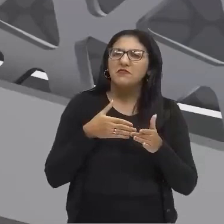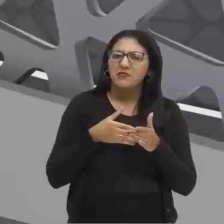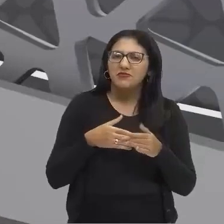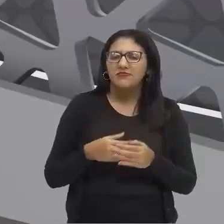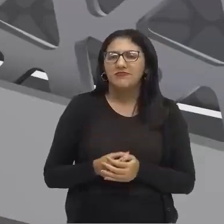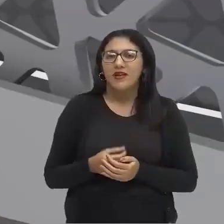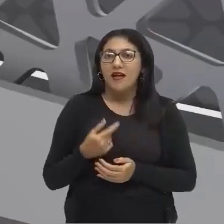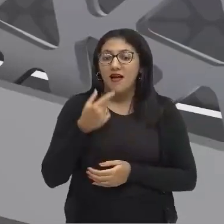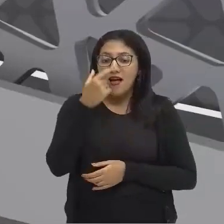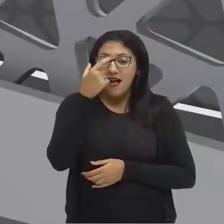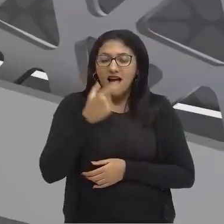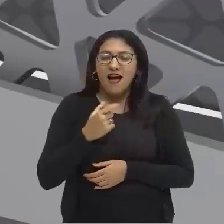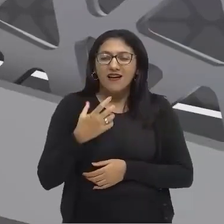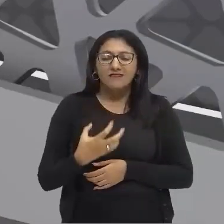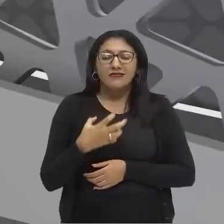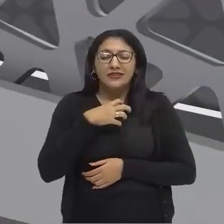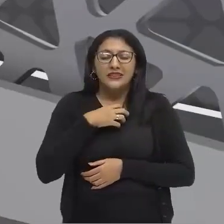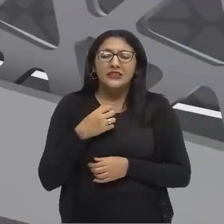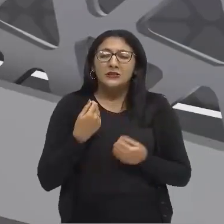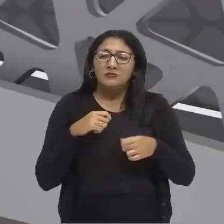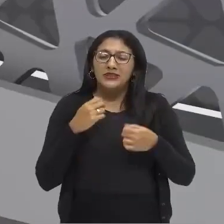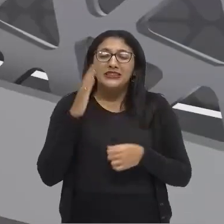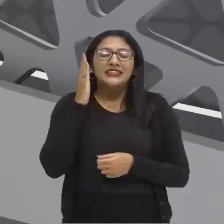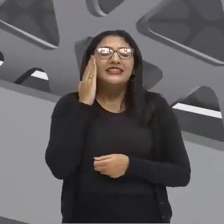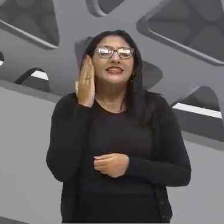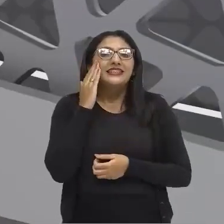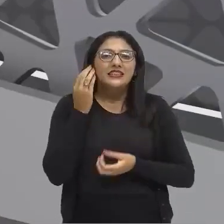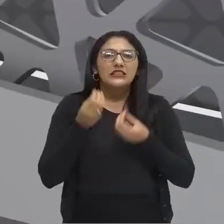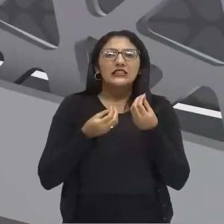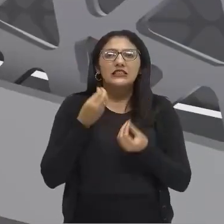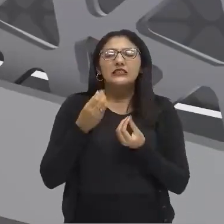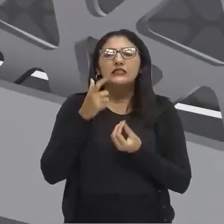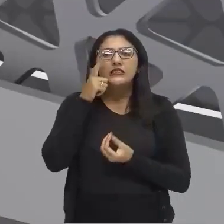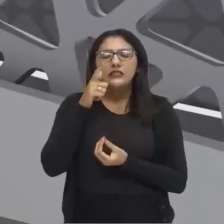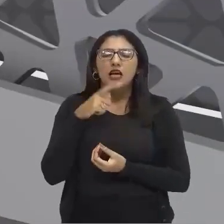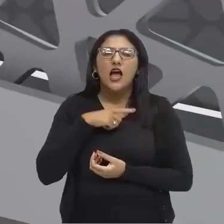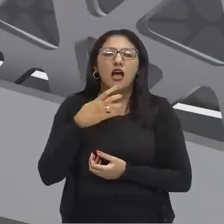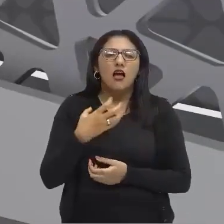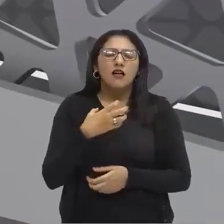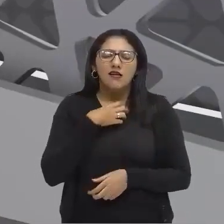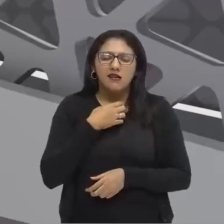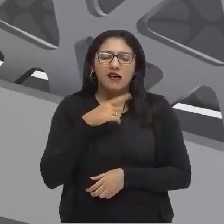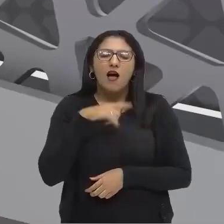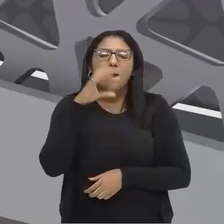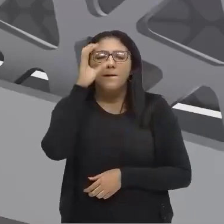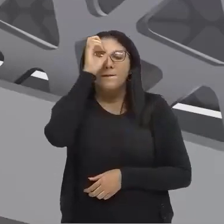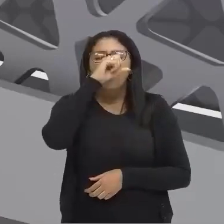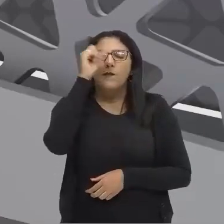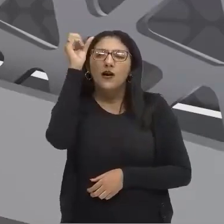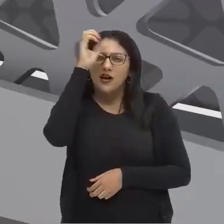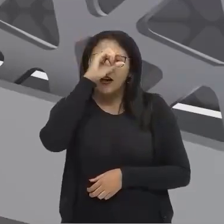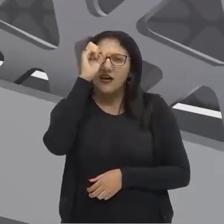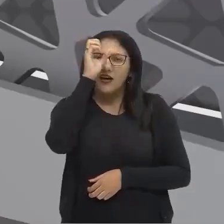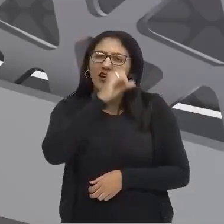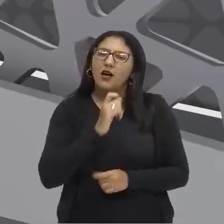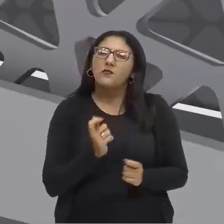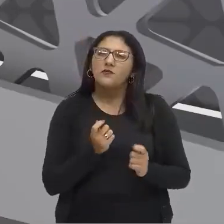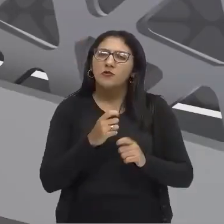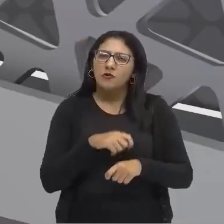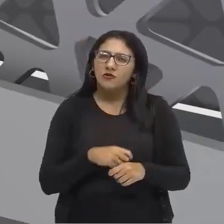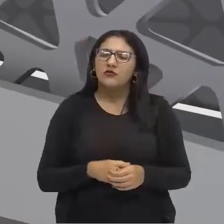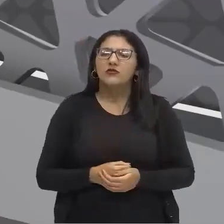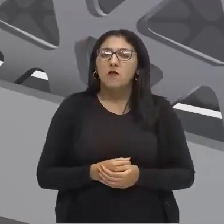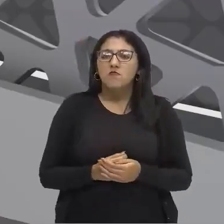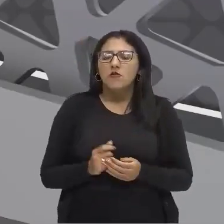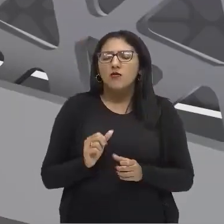saber encarar isso também e levar como aprendizado. Eu tenho que levar isso como aprendizado, eu tenho que mudar